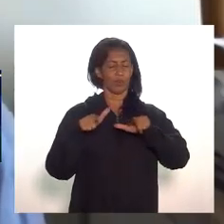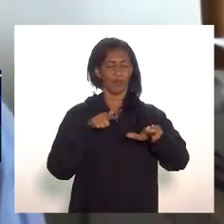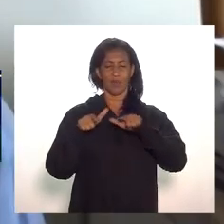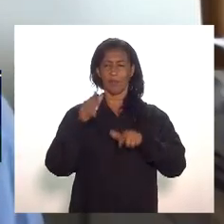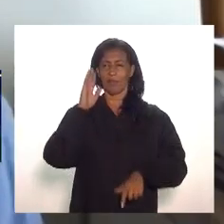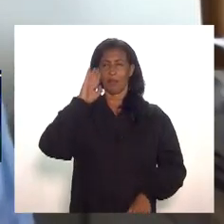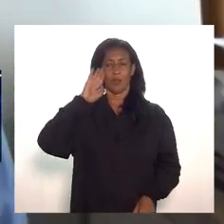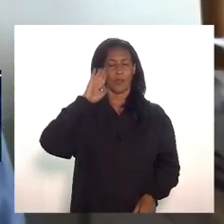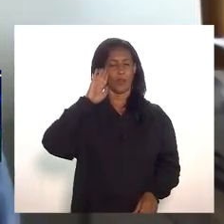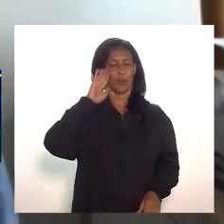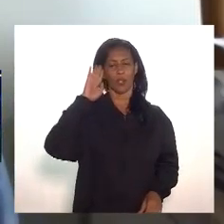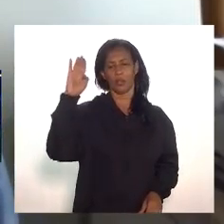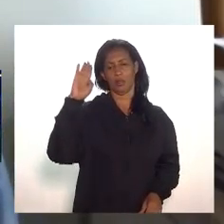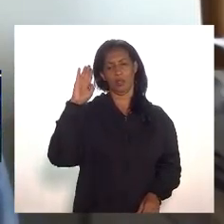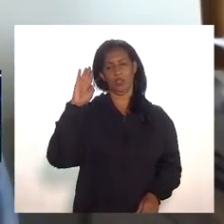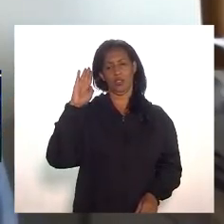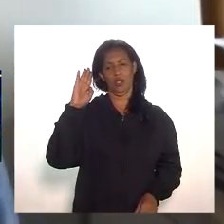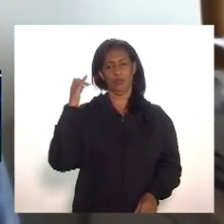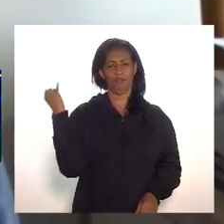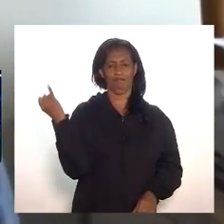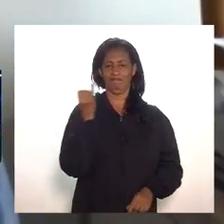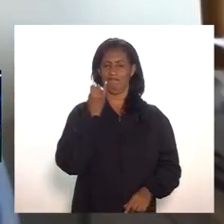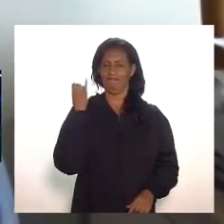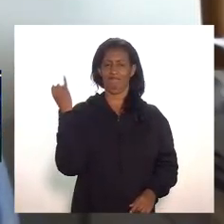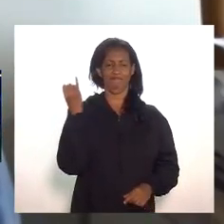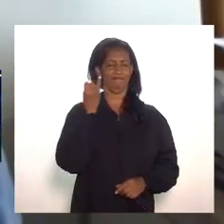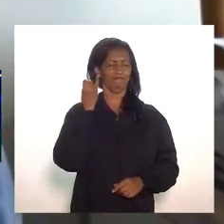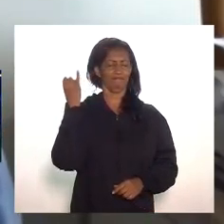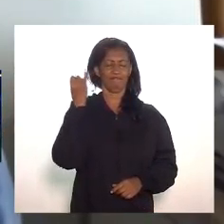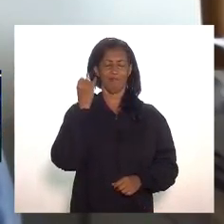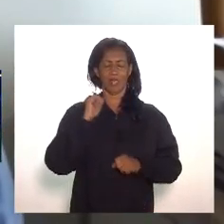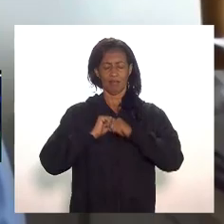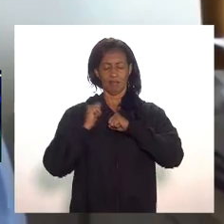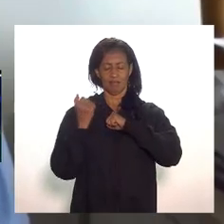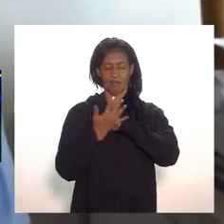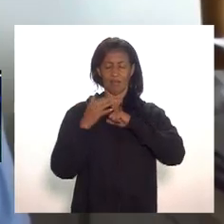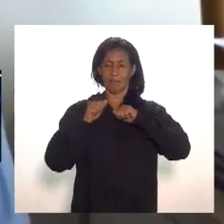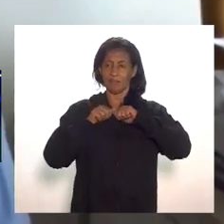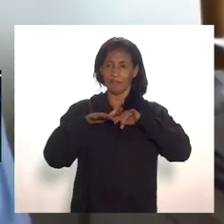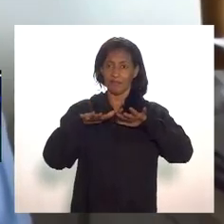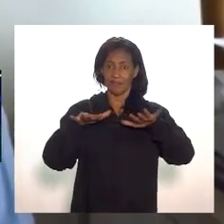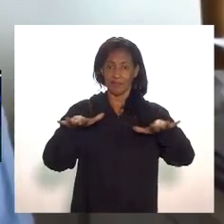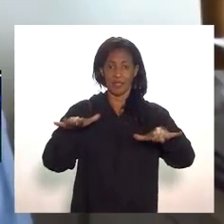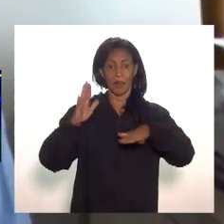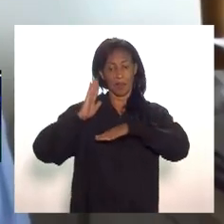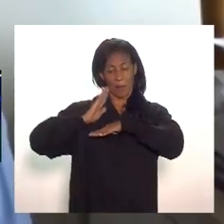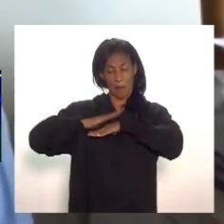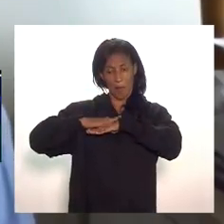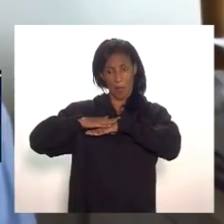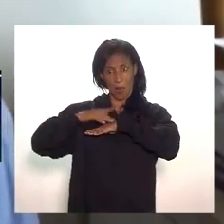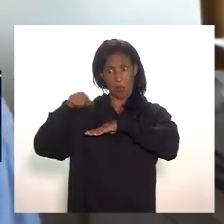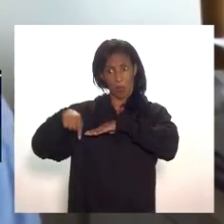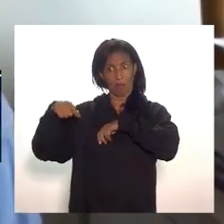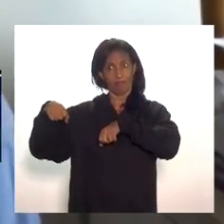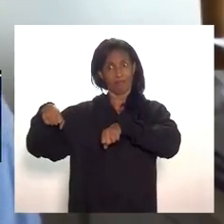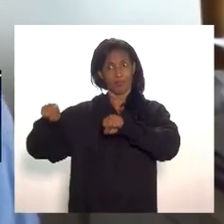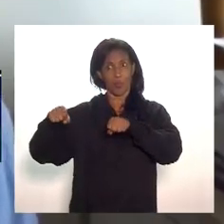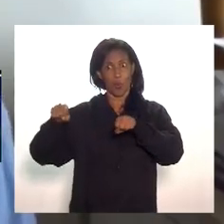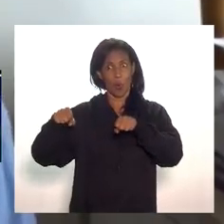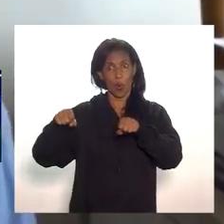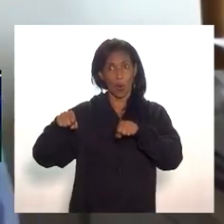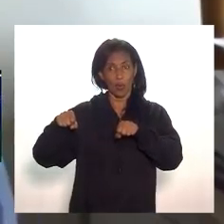fundamental nesse período da pandemia, porque a eles está cabendo fazer as